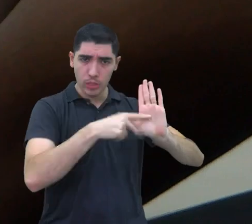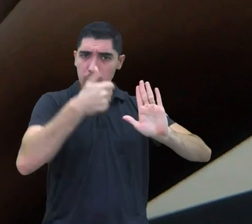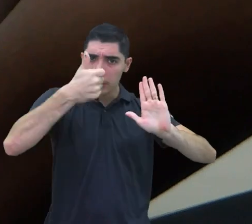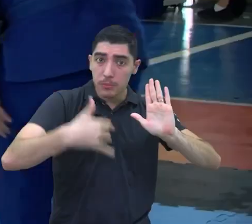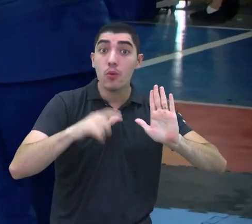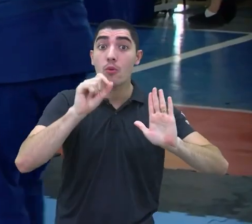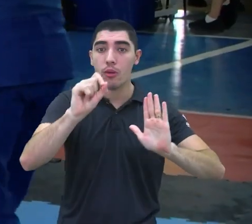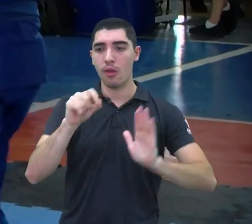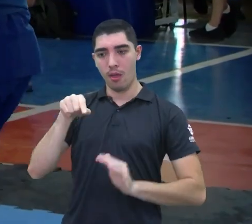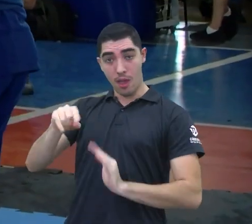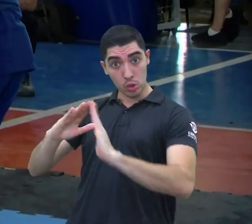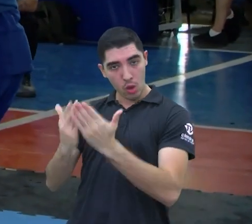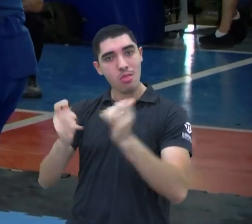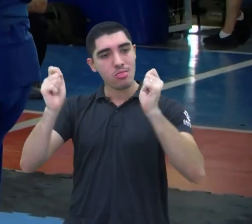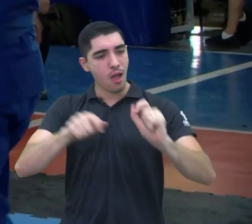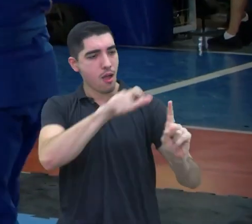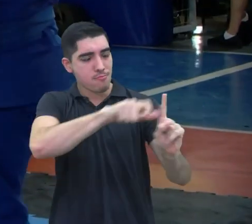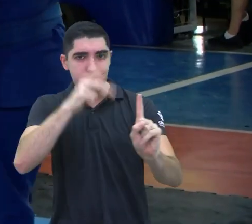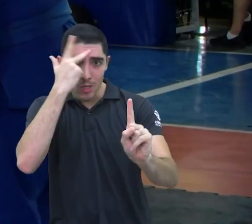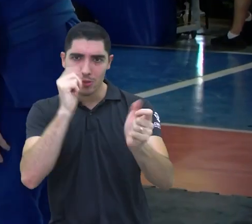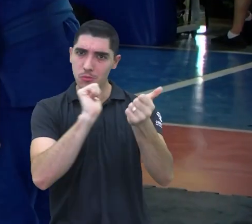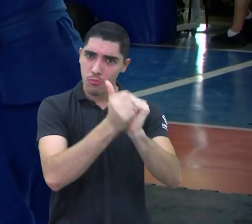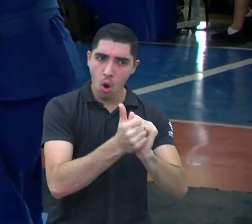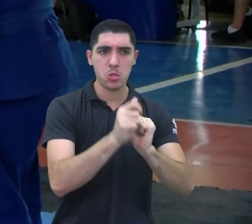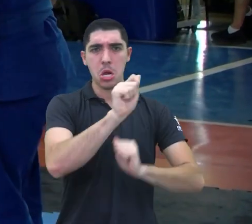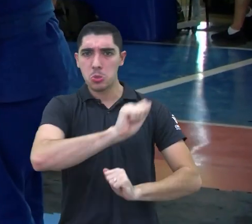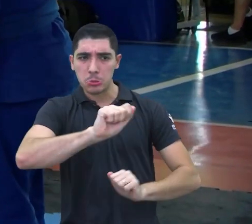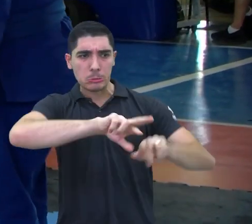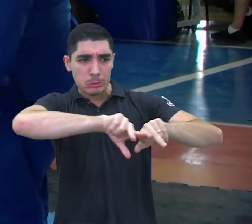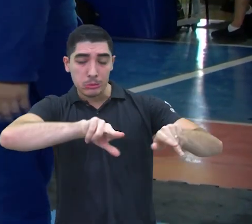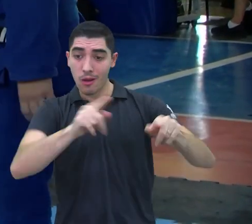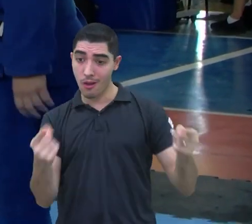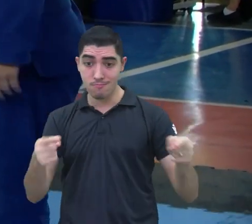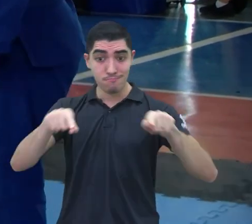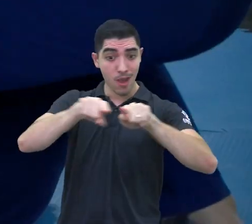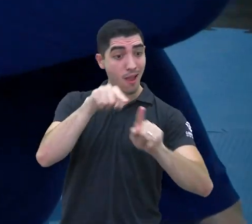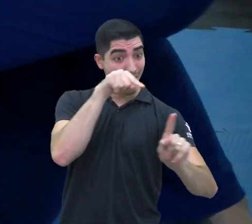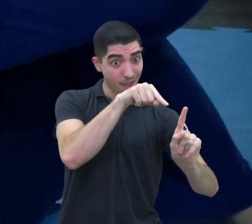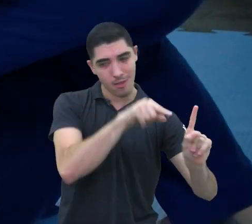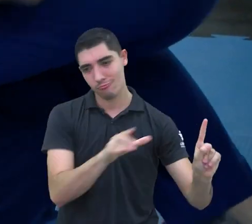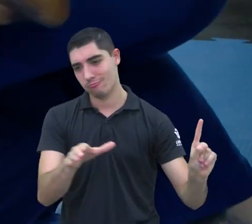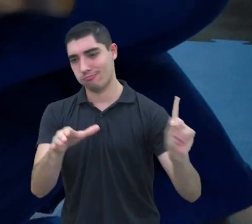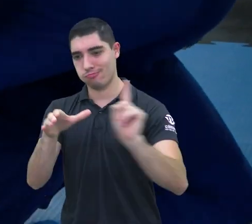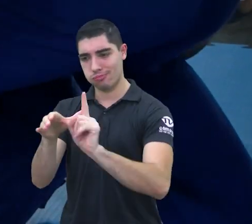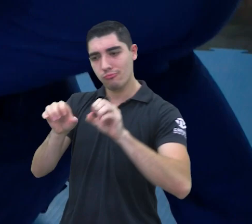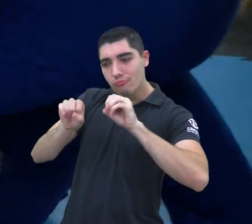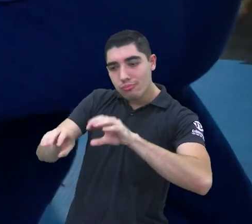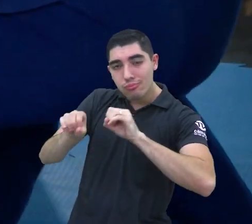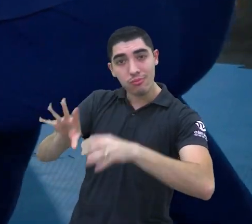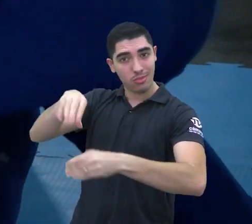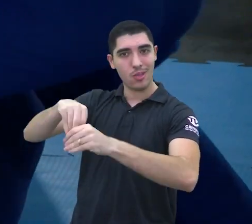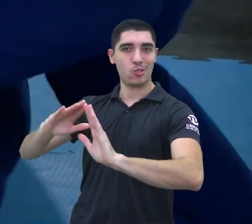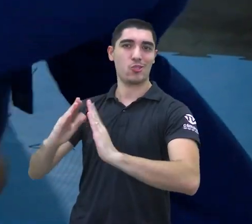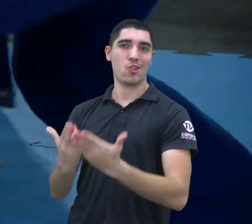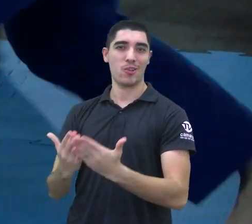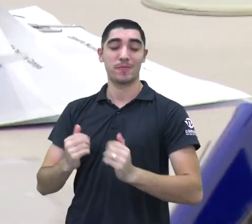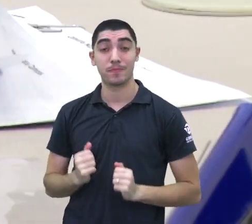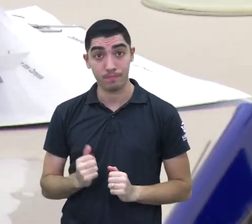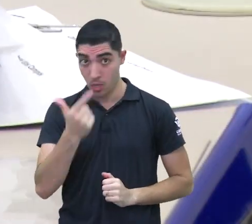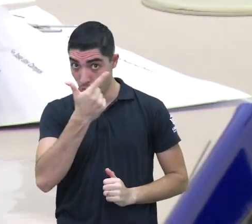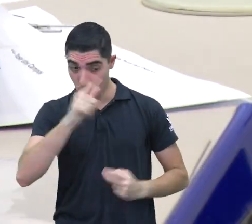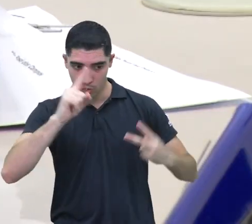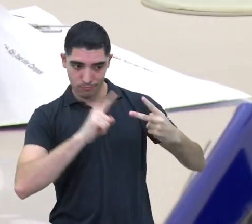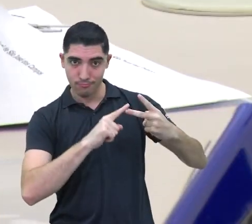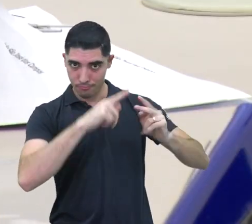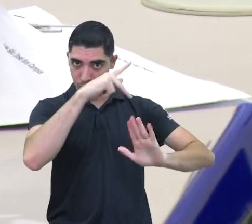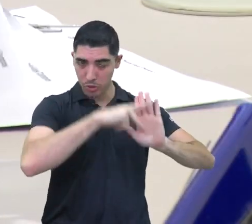a possibilidade de parcerias com atletas, treinadores e associações ligadas ao esporte para oferecer as aulas da modalidade.